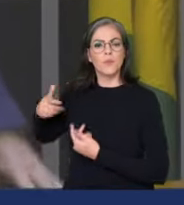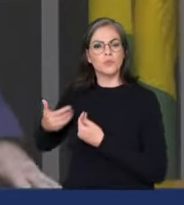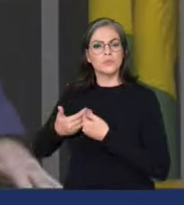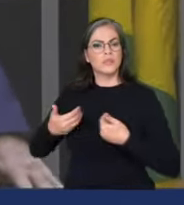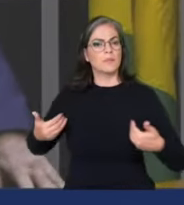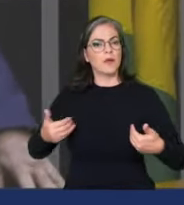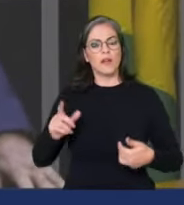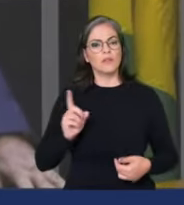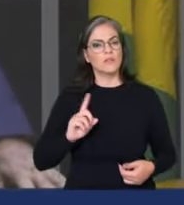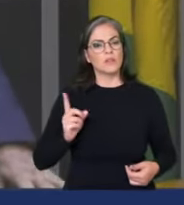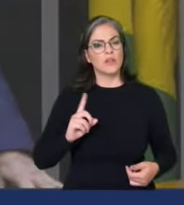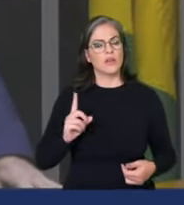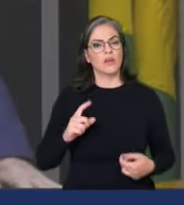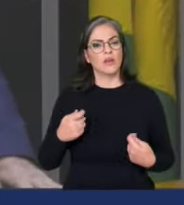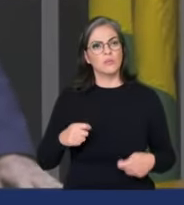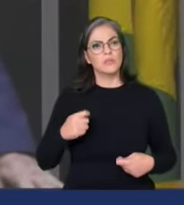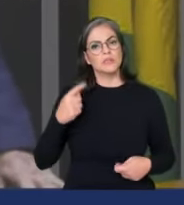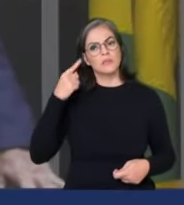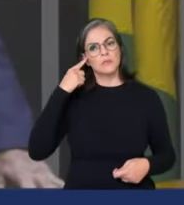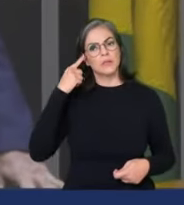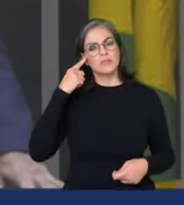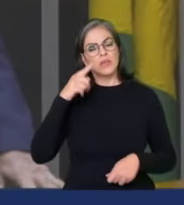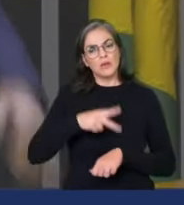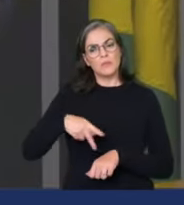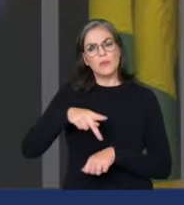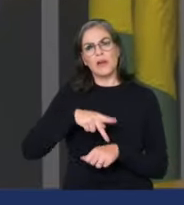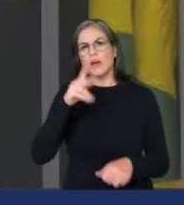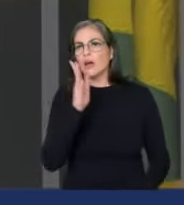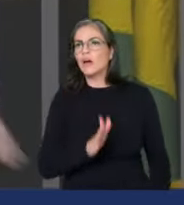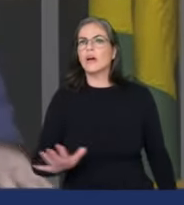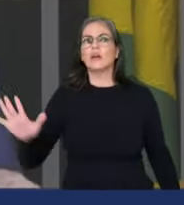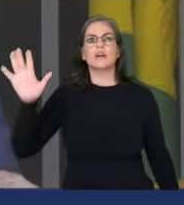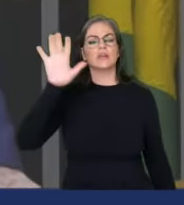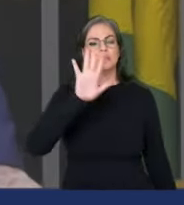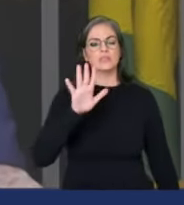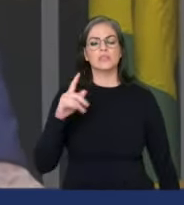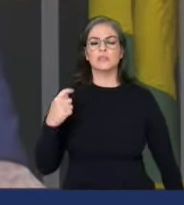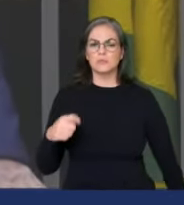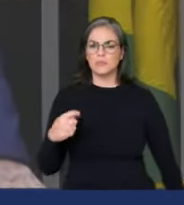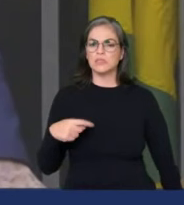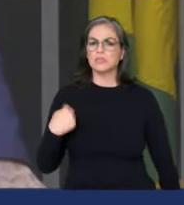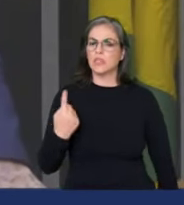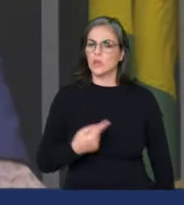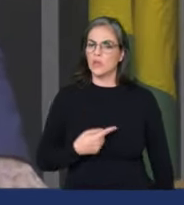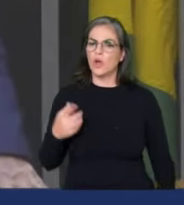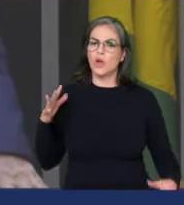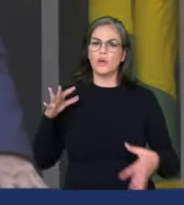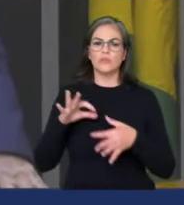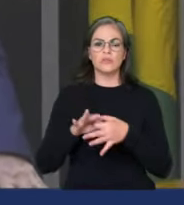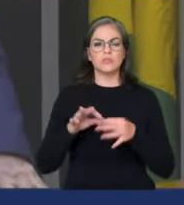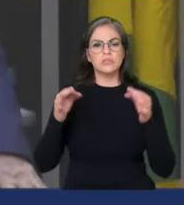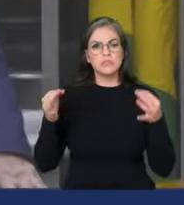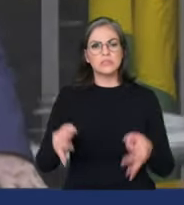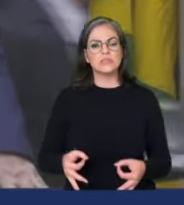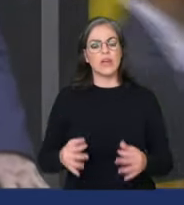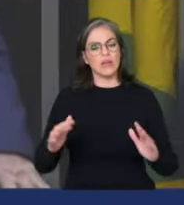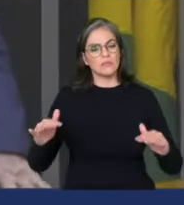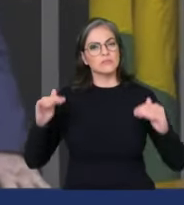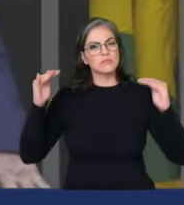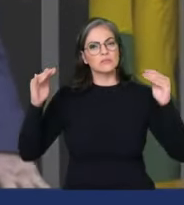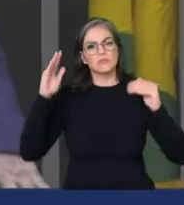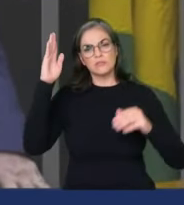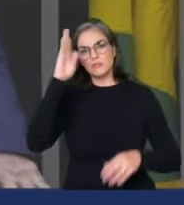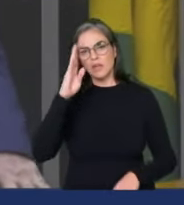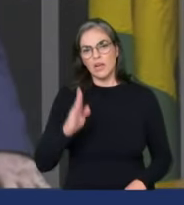mundo que a gente inventa aqui às vezes. Vamos fazer as nossas casas morarem no Brasil, que quer soberania, que